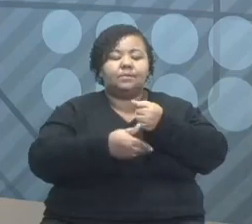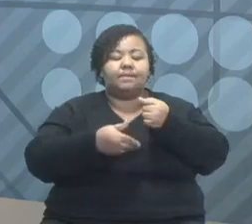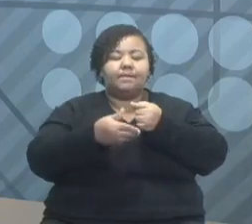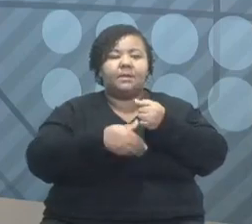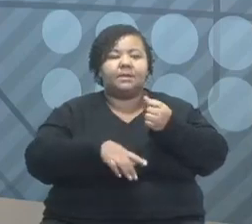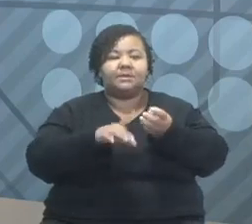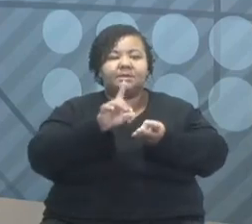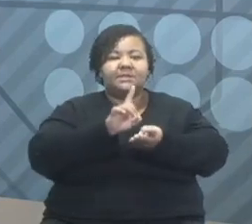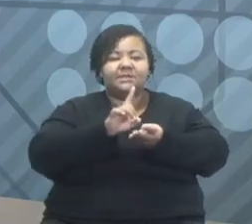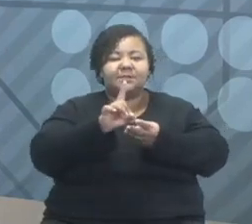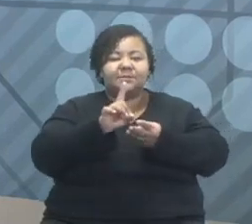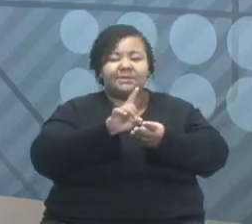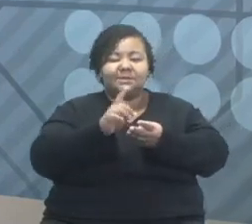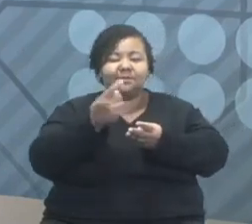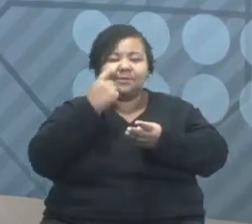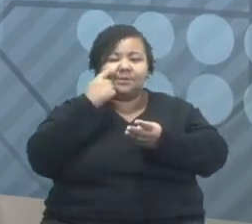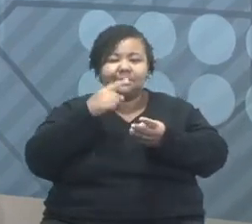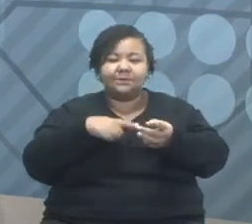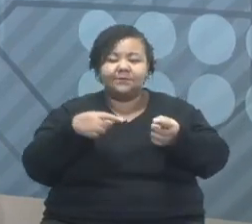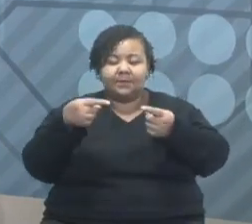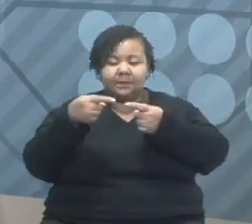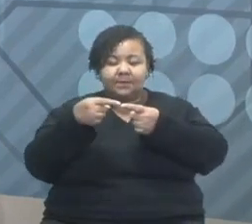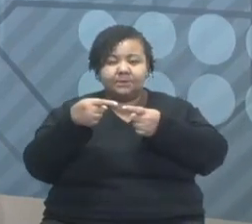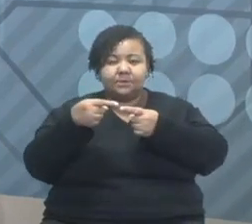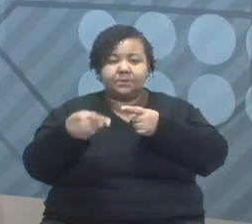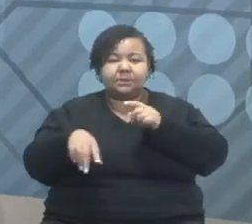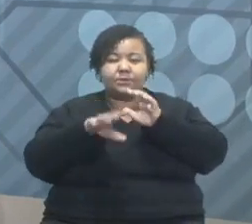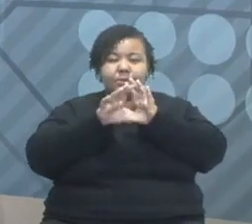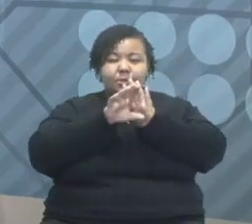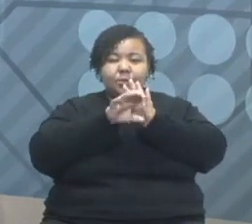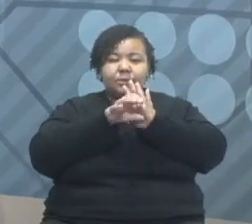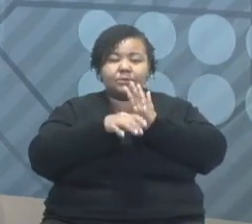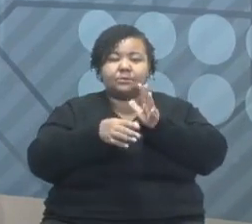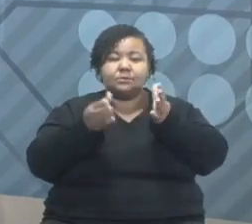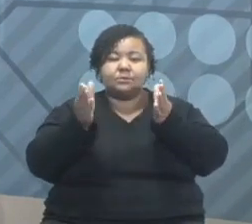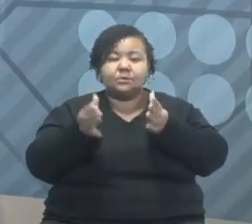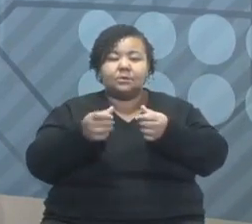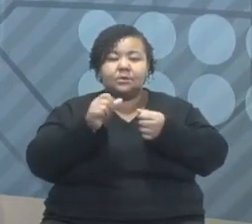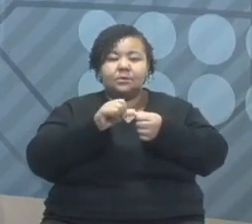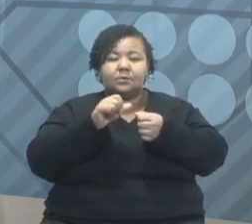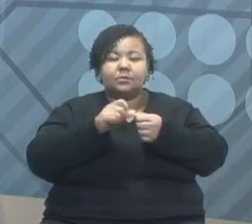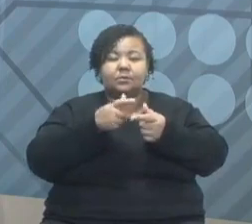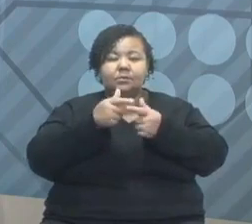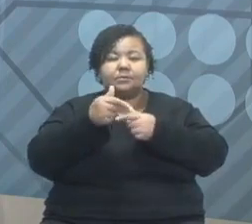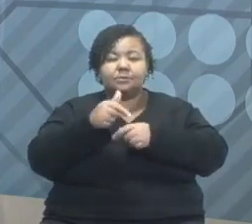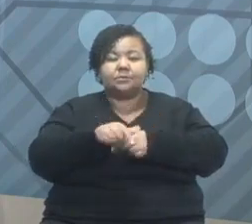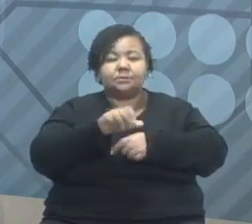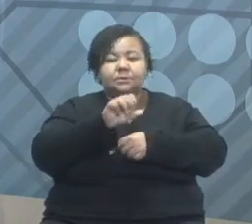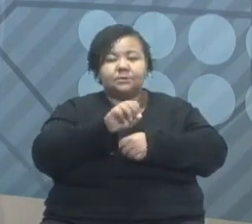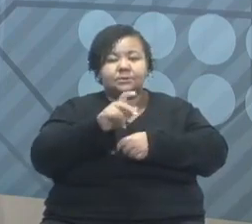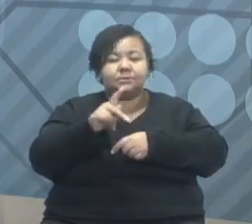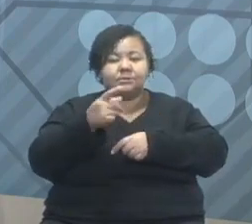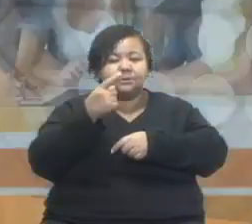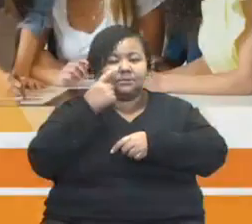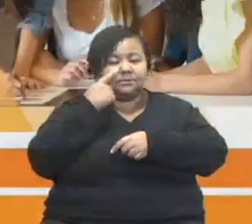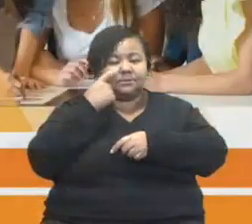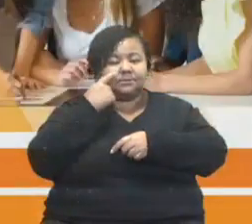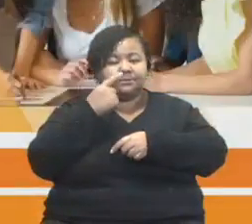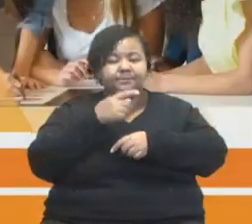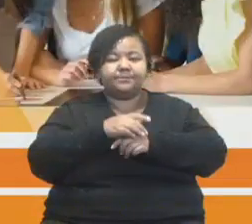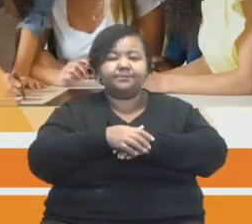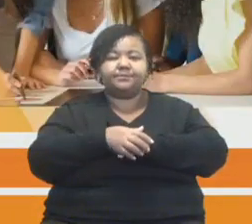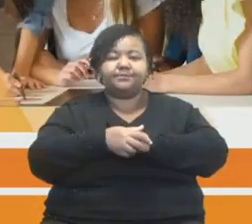Então, a gente vê essa relação entre esses conceitos. Agora, vou resolver com você uma situação, problema envolvendo esses